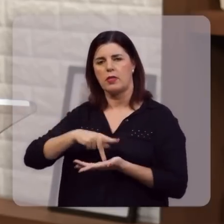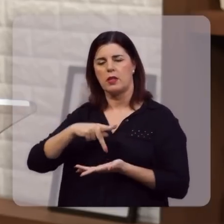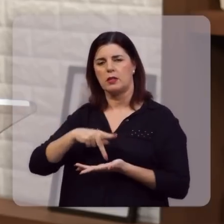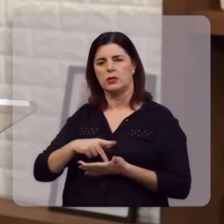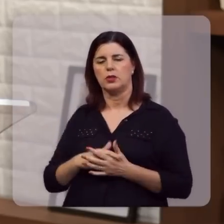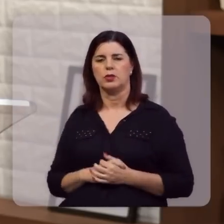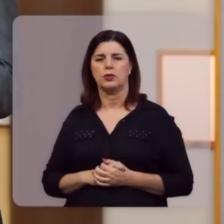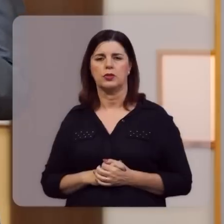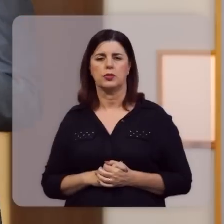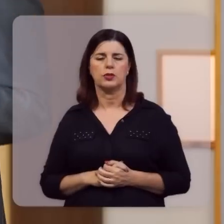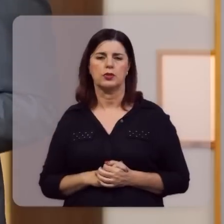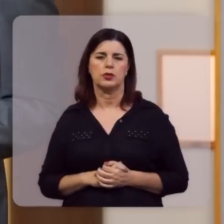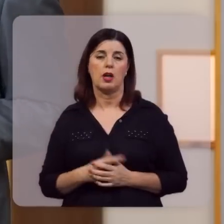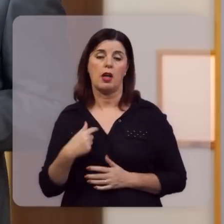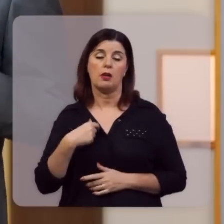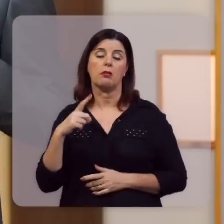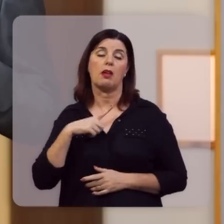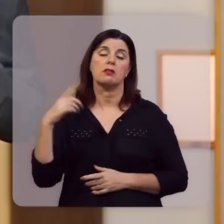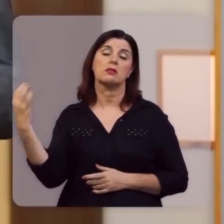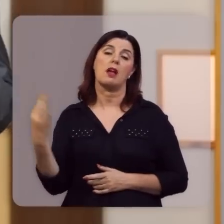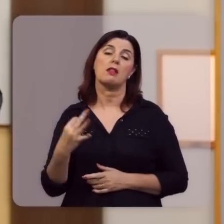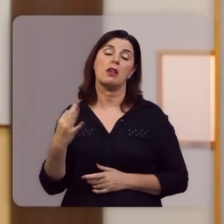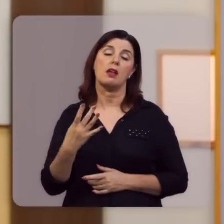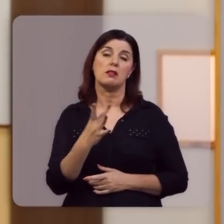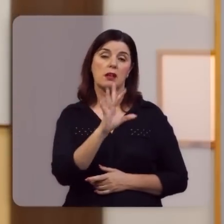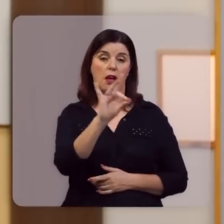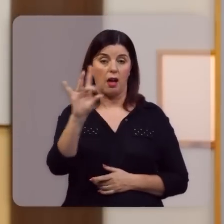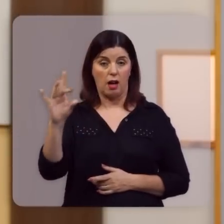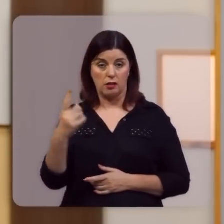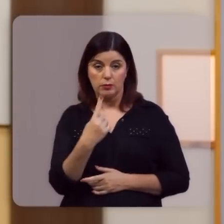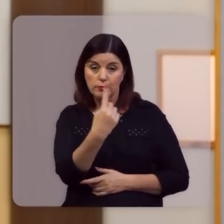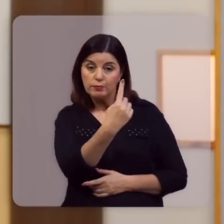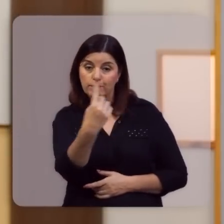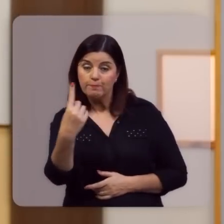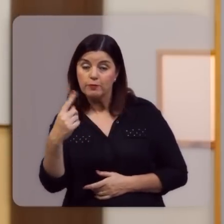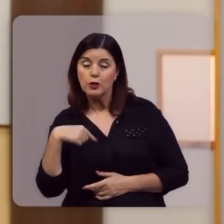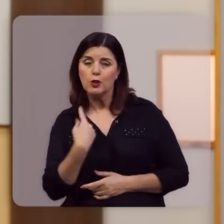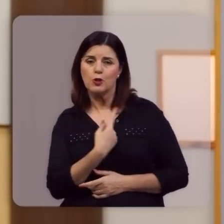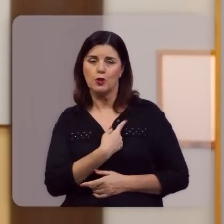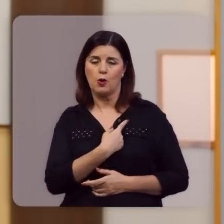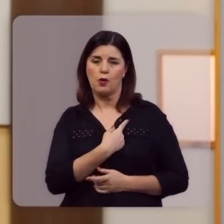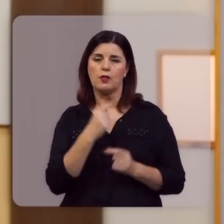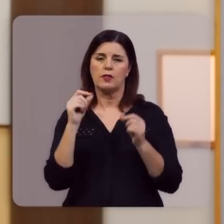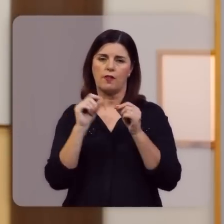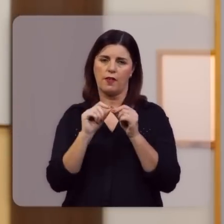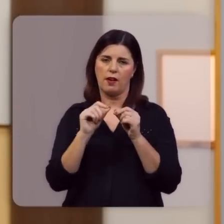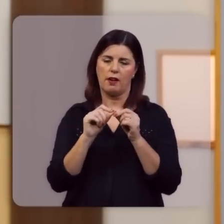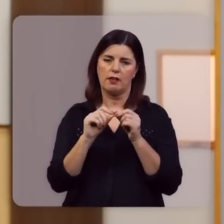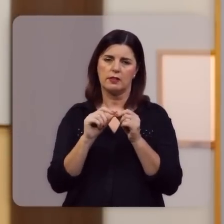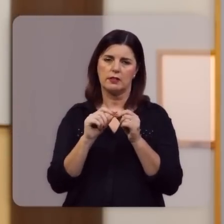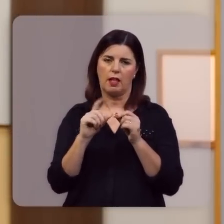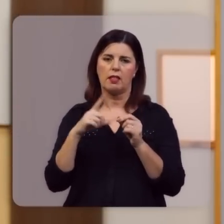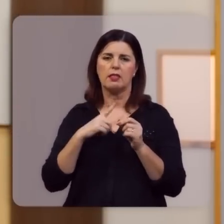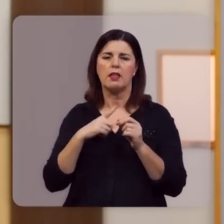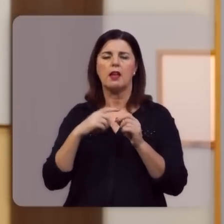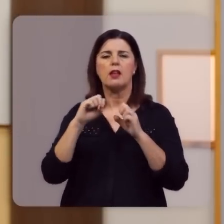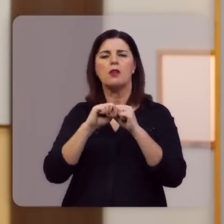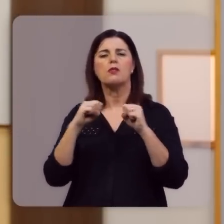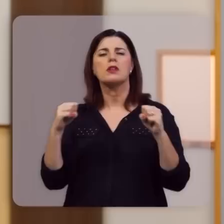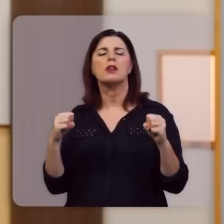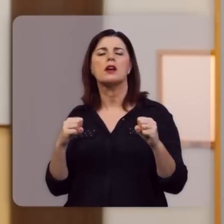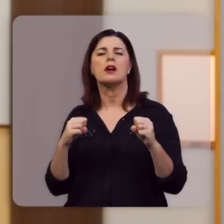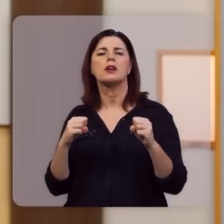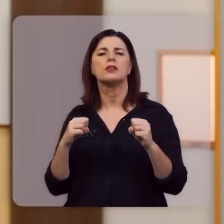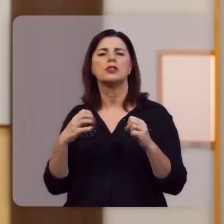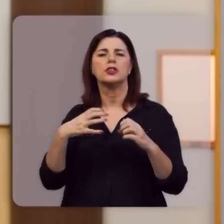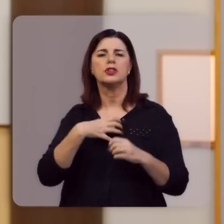verdade. Eu estou certo que se cada um de nós fizermos isso, cada um de nós fizer isso, nós teremos um grande